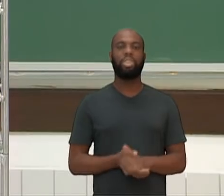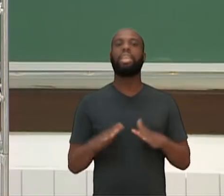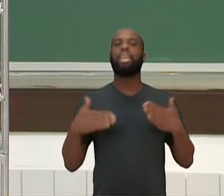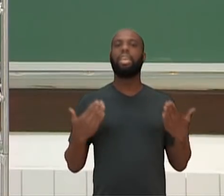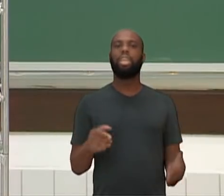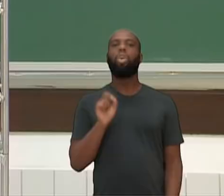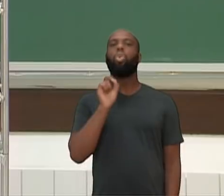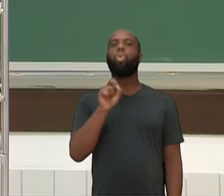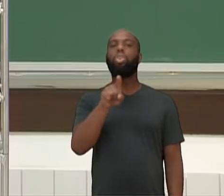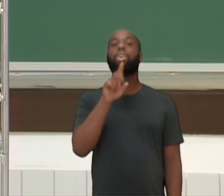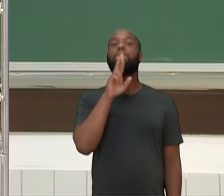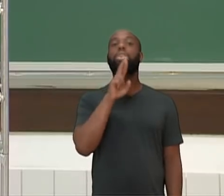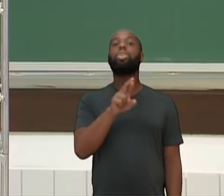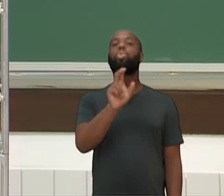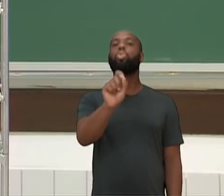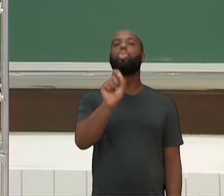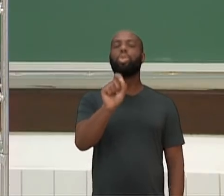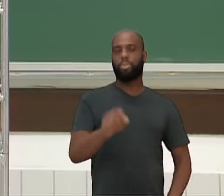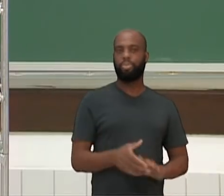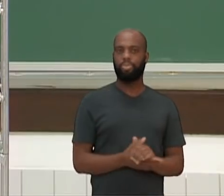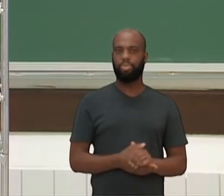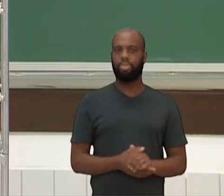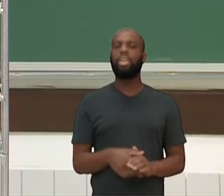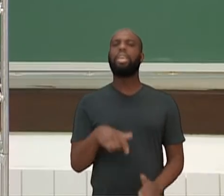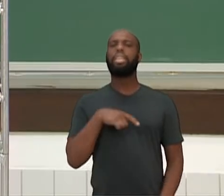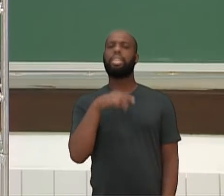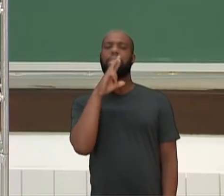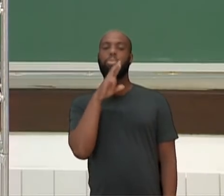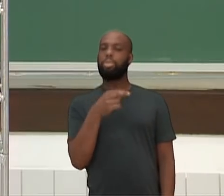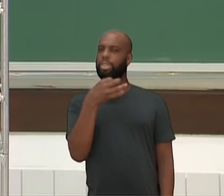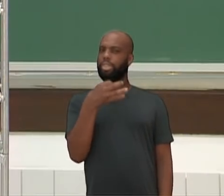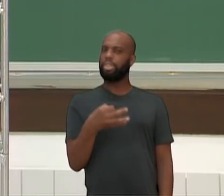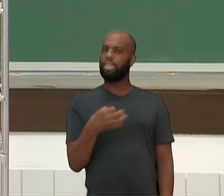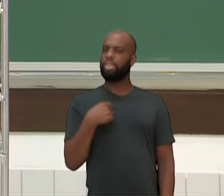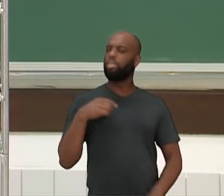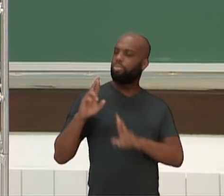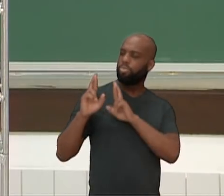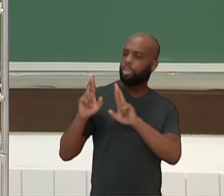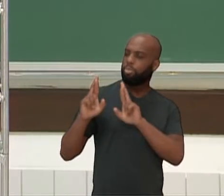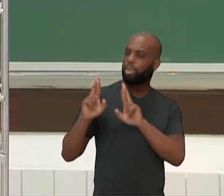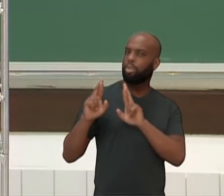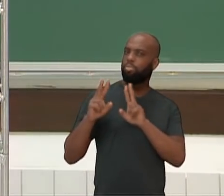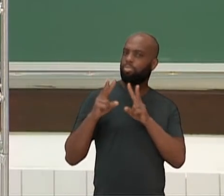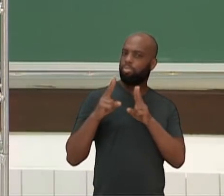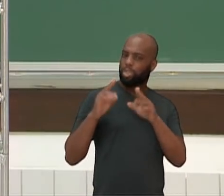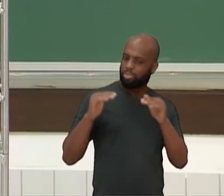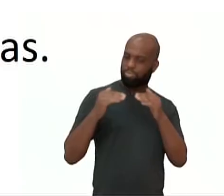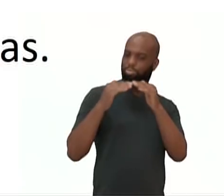Pessoal, o que vocês responderam? Né? Eu tenho a resposta certa aqui, espero que seja igual a de vocês, né?